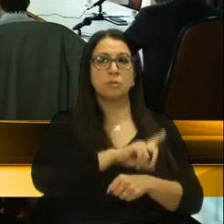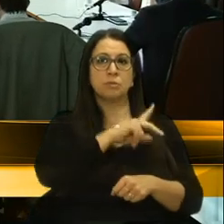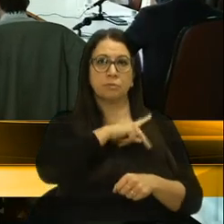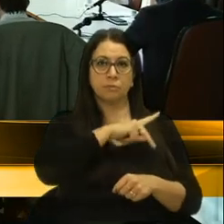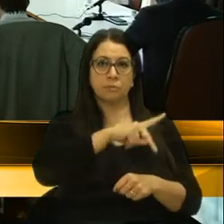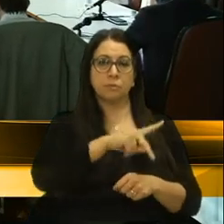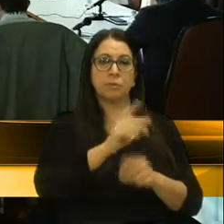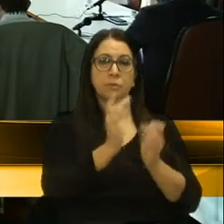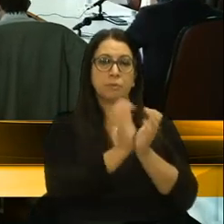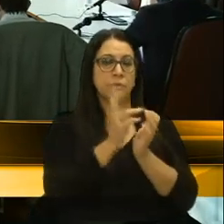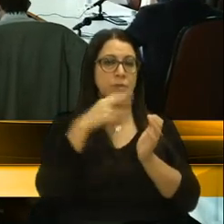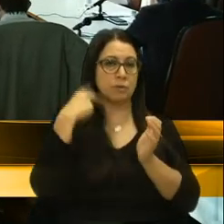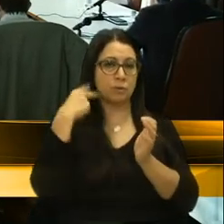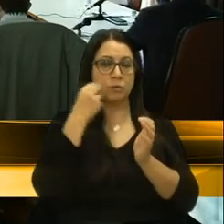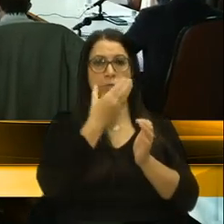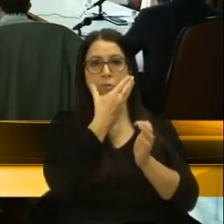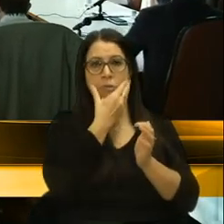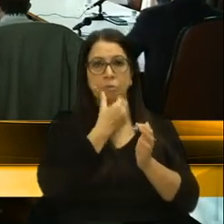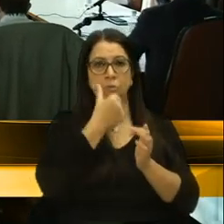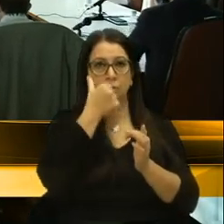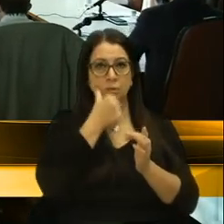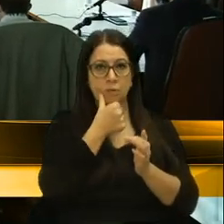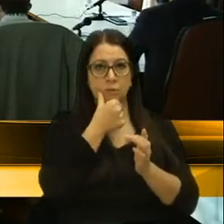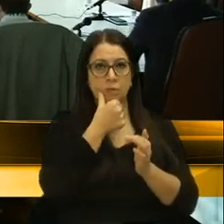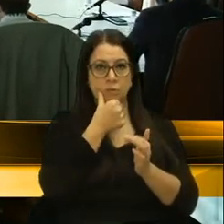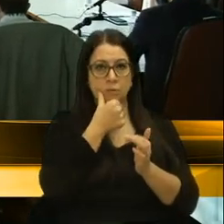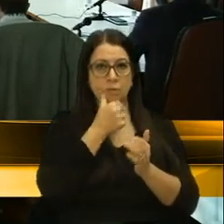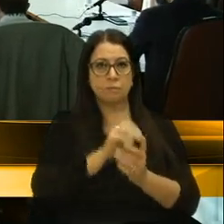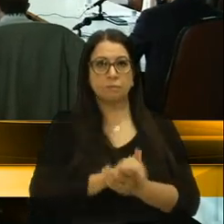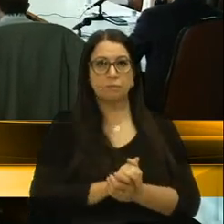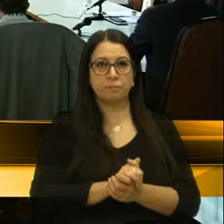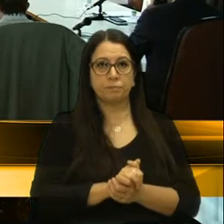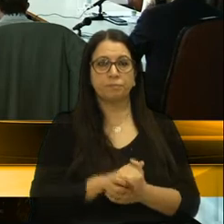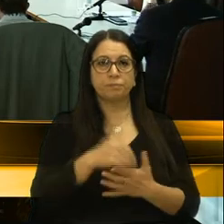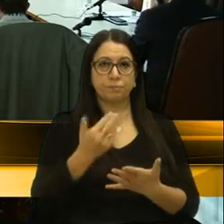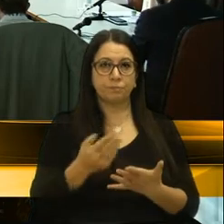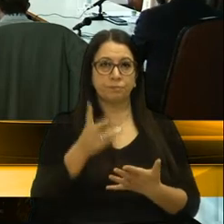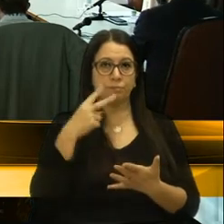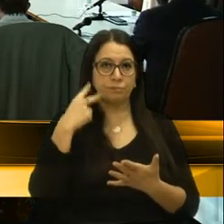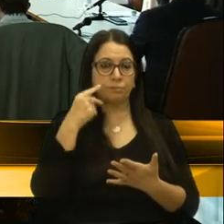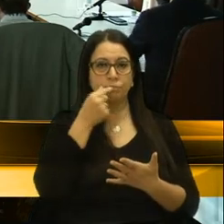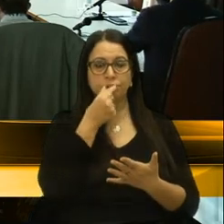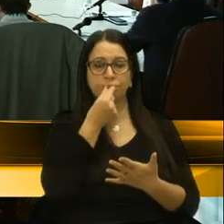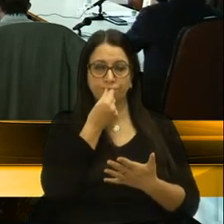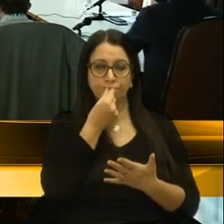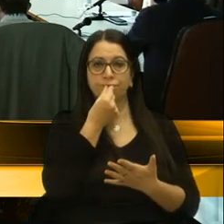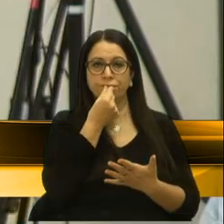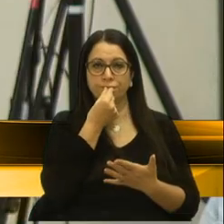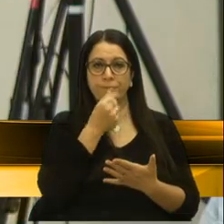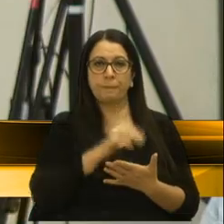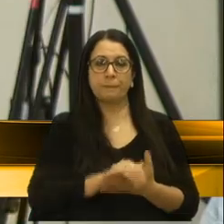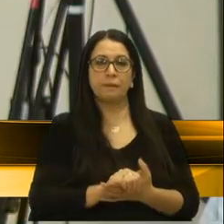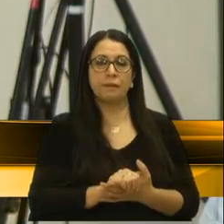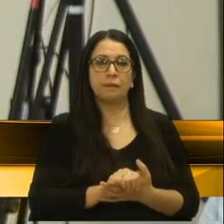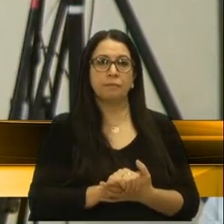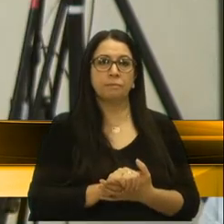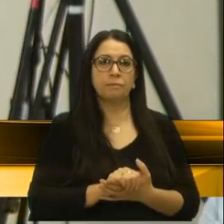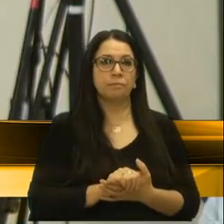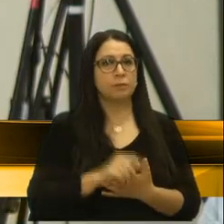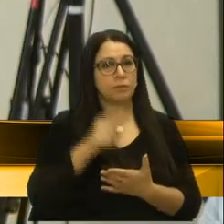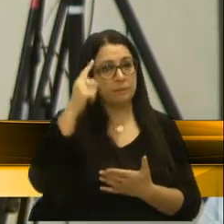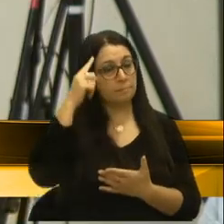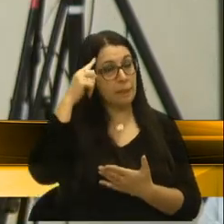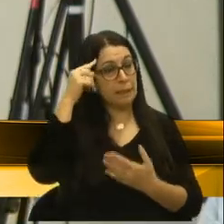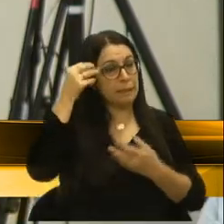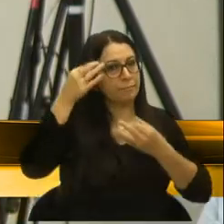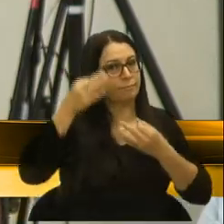presidente, colegas vereadoras, vereadores. Pois é, vereador Rodrigo, eu penso com